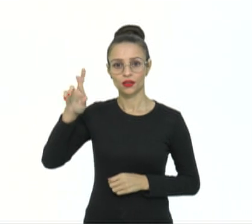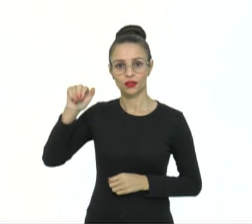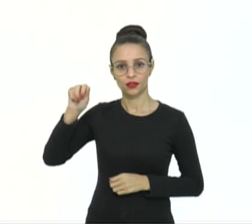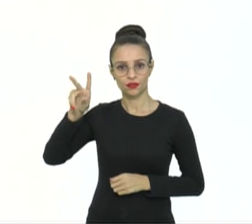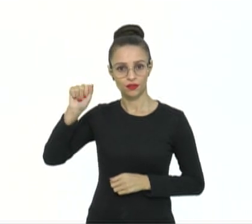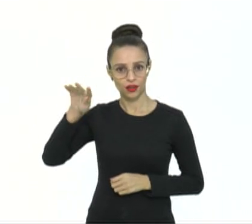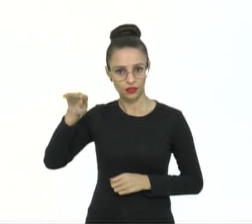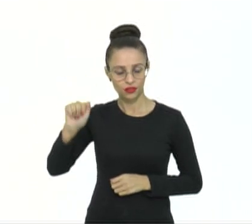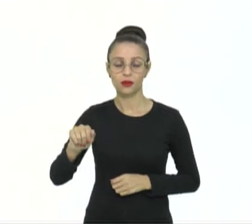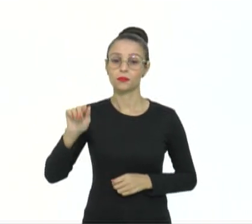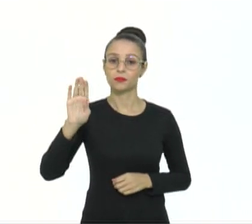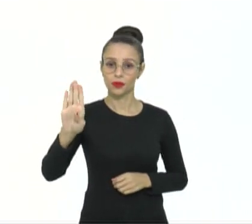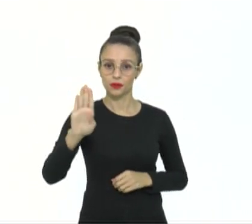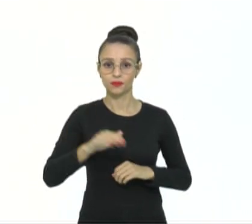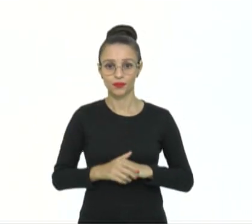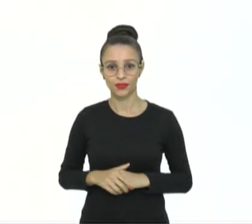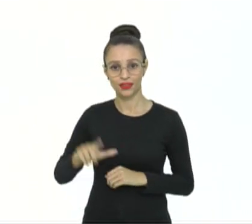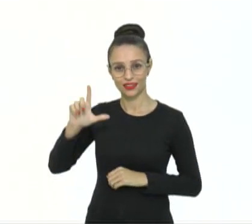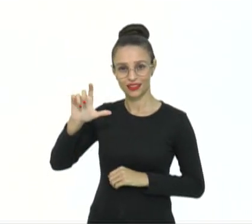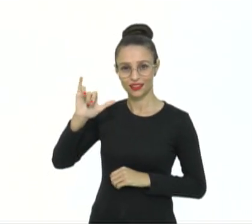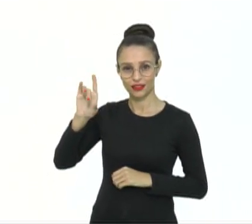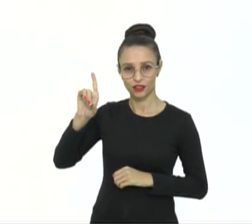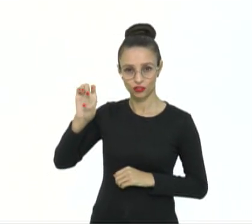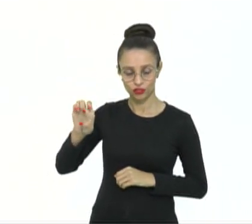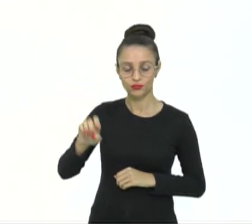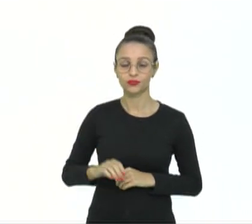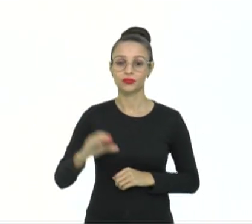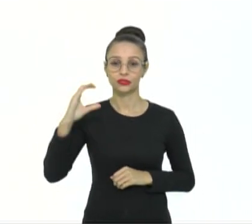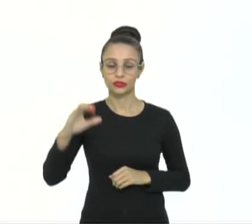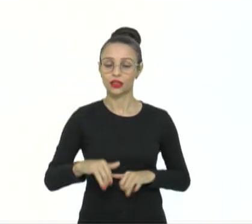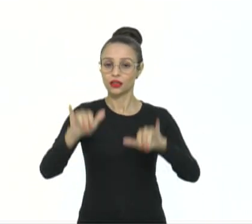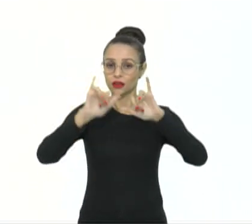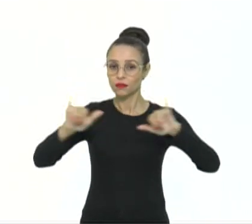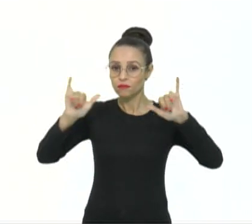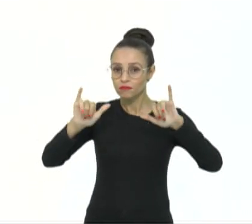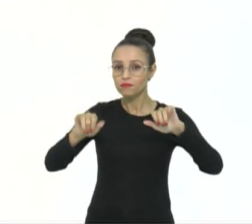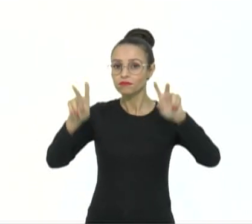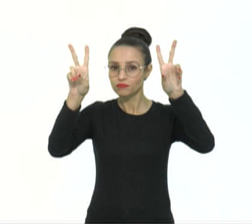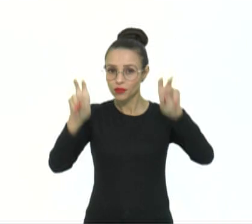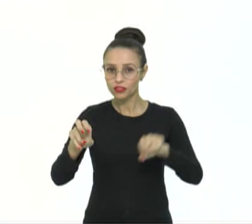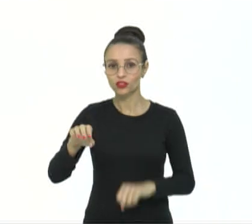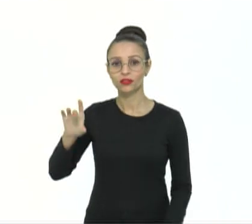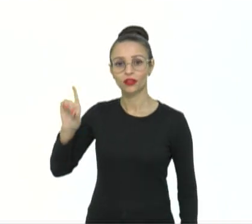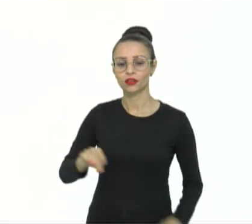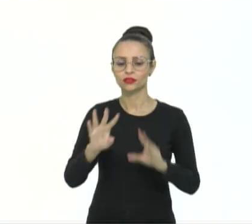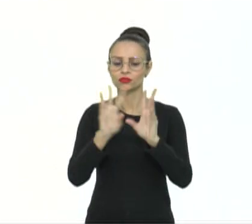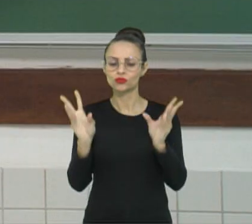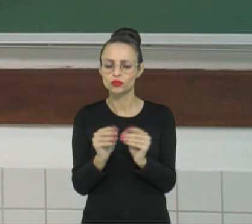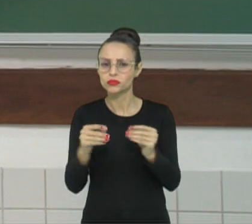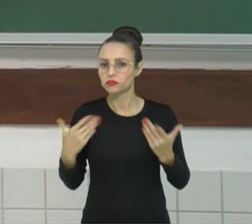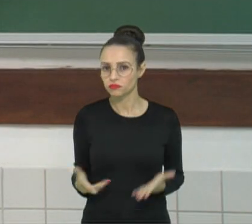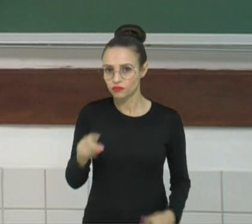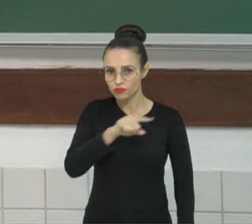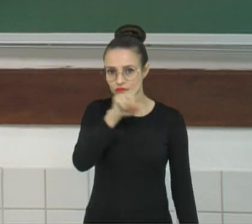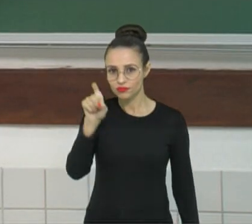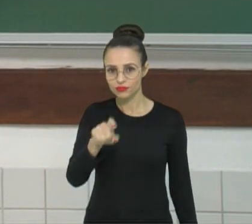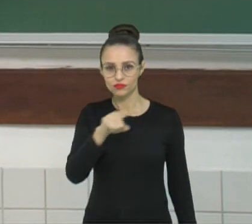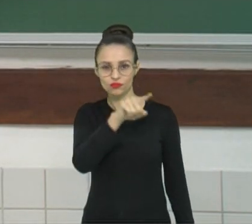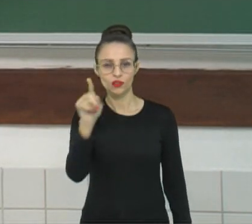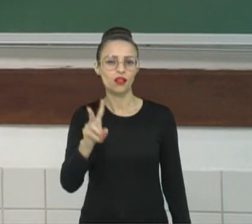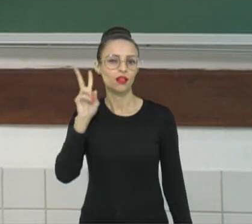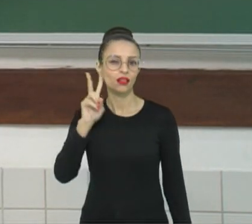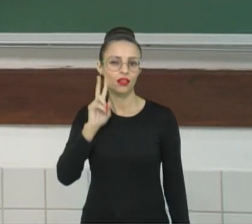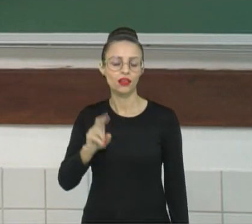gravata, letra B, lead, letra C, manchete ou letra D, sinopse. Será que vocês lembram de cada uma